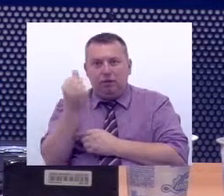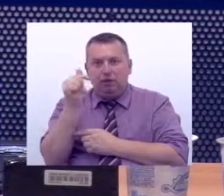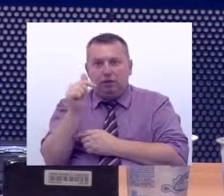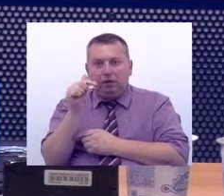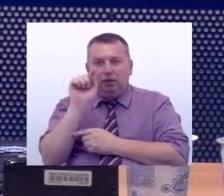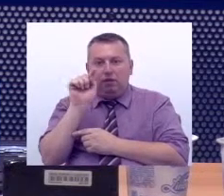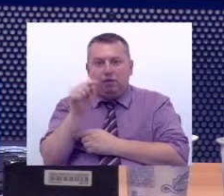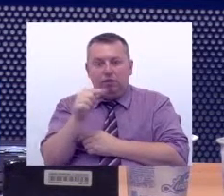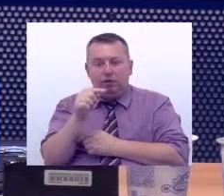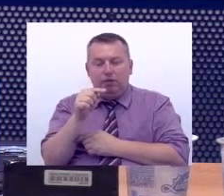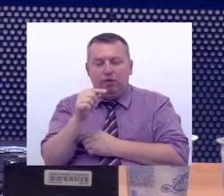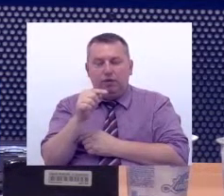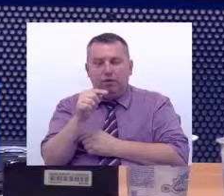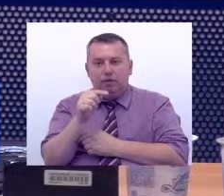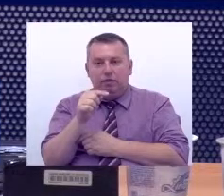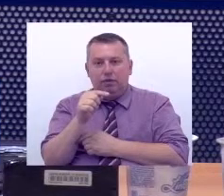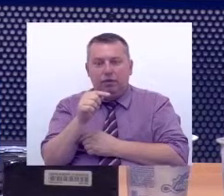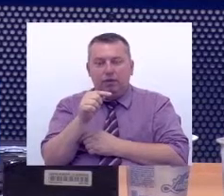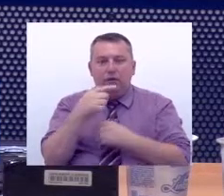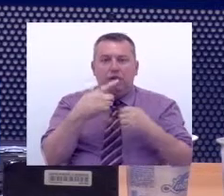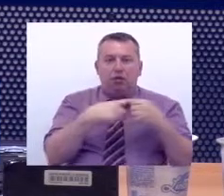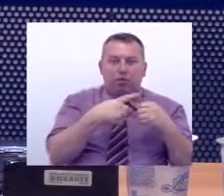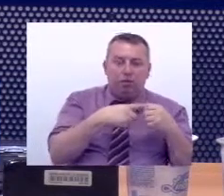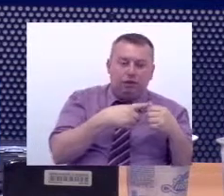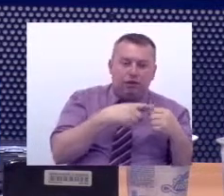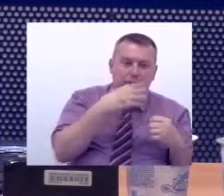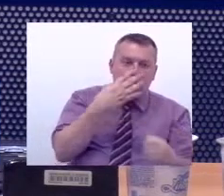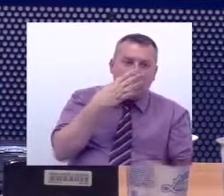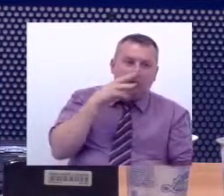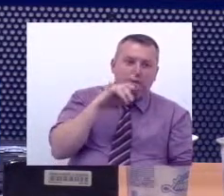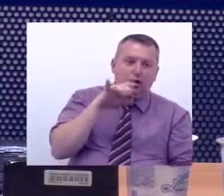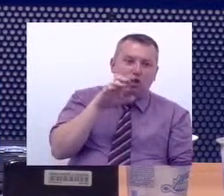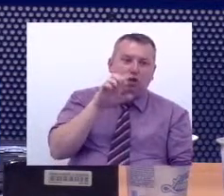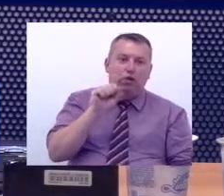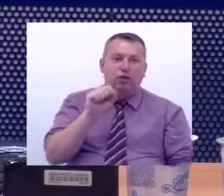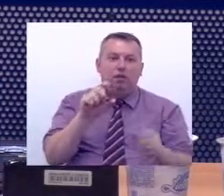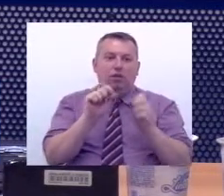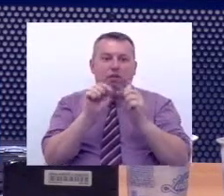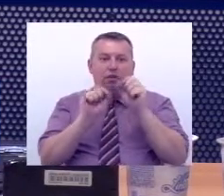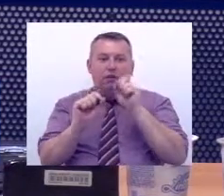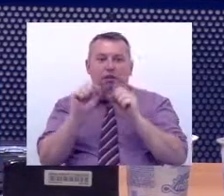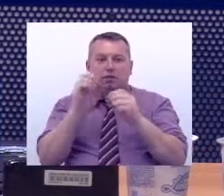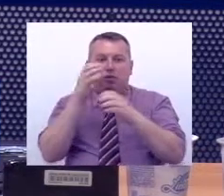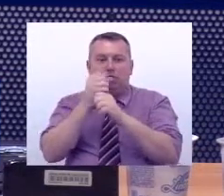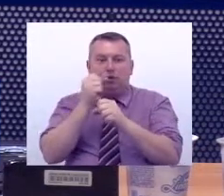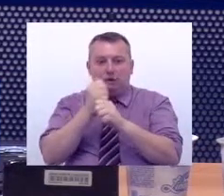R$36.067.000, contrapartida do município, R$4.000. Perfazendo o total de